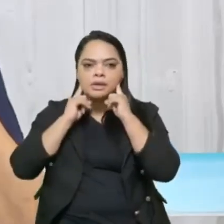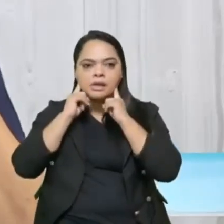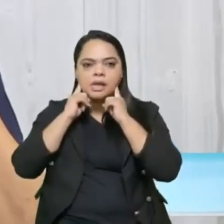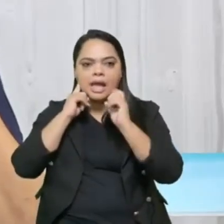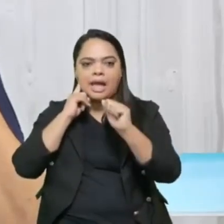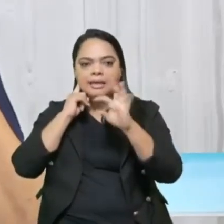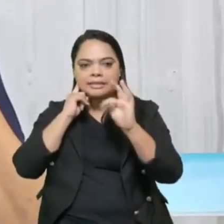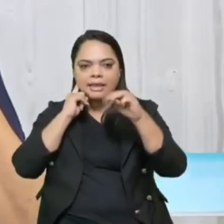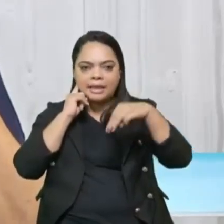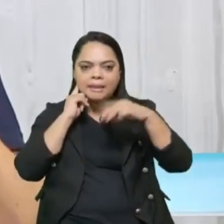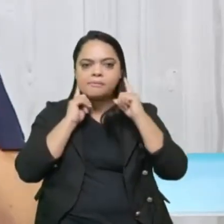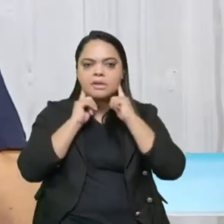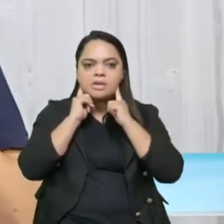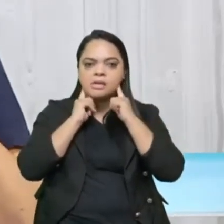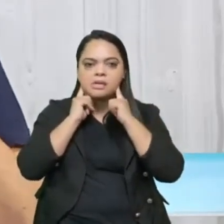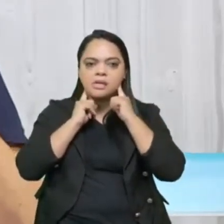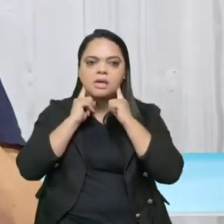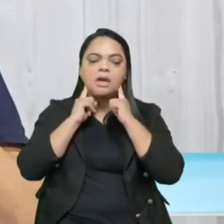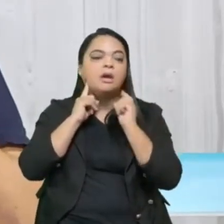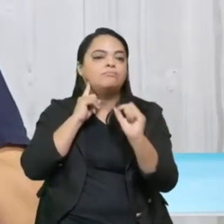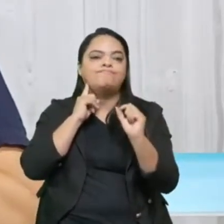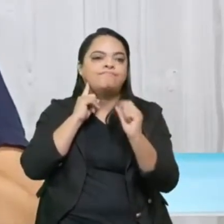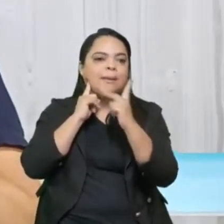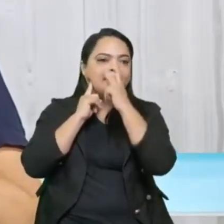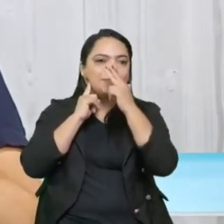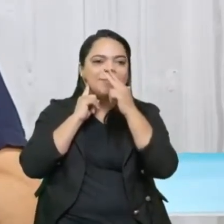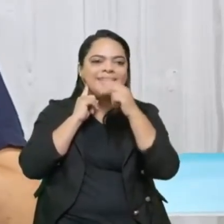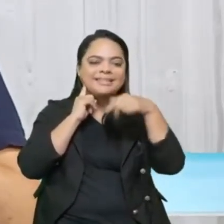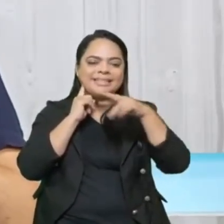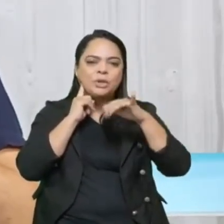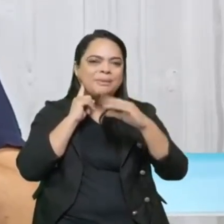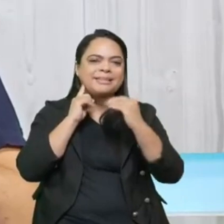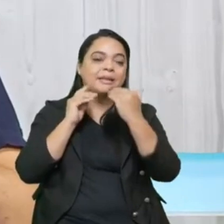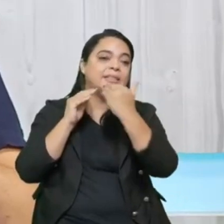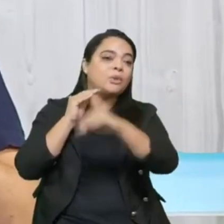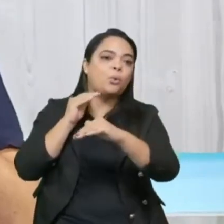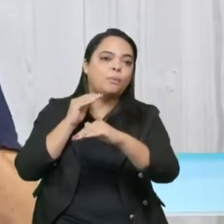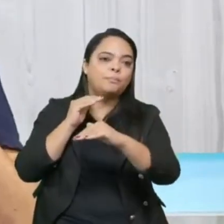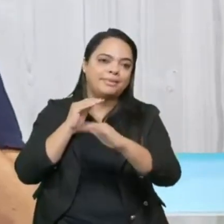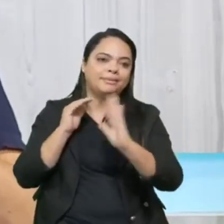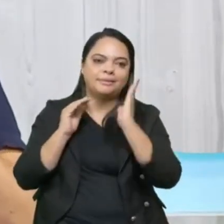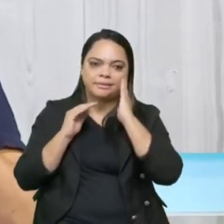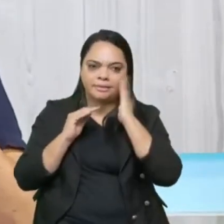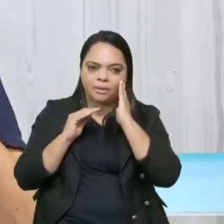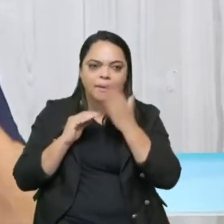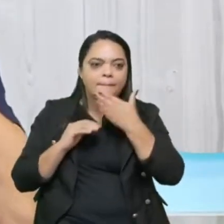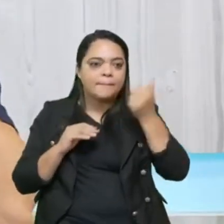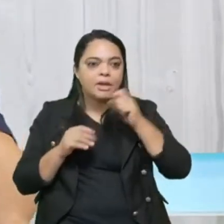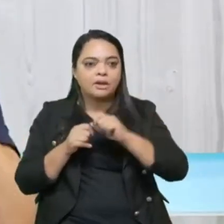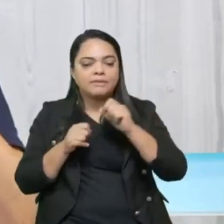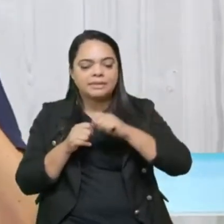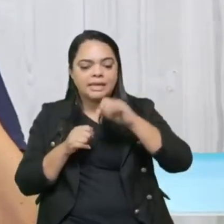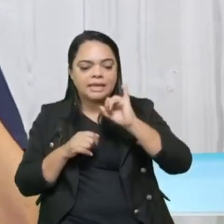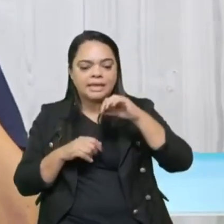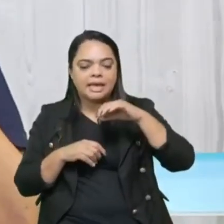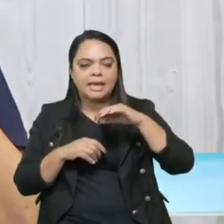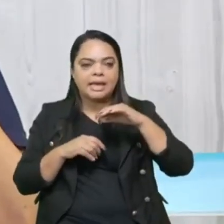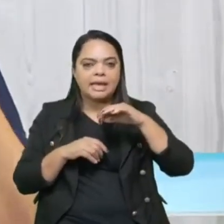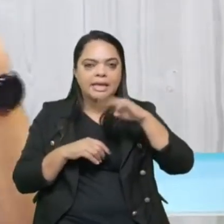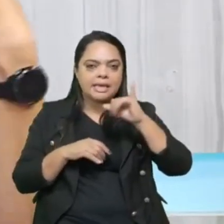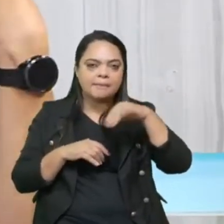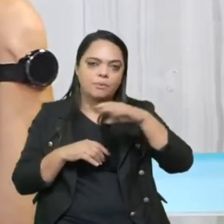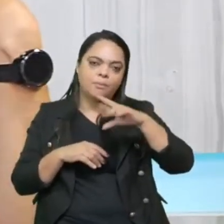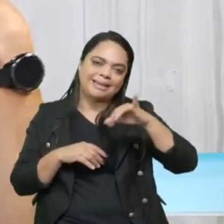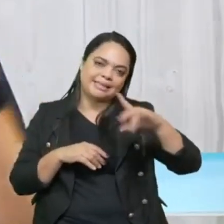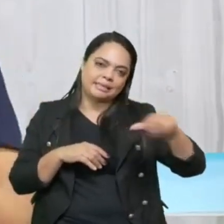também, aqui na articulação temporomandibular, mas as técnicas da quiropraxia não é melhor do que as mobilizações, então é preferível fazer mobilização do que fazer uma manipulação nessa